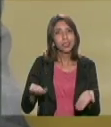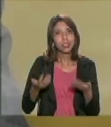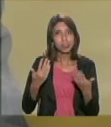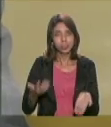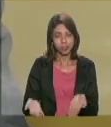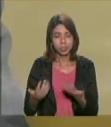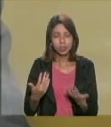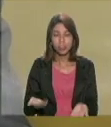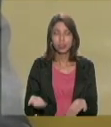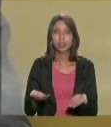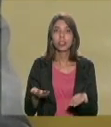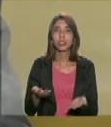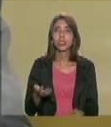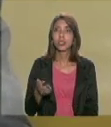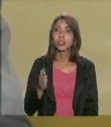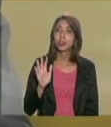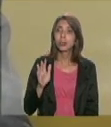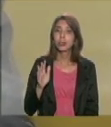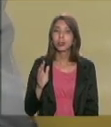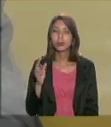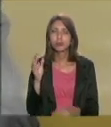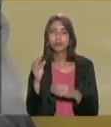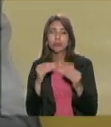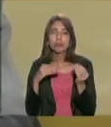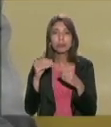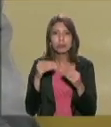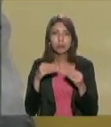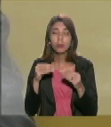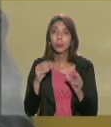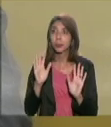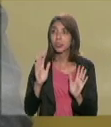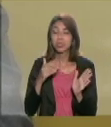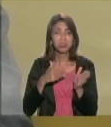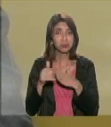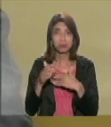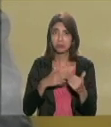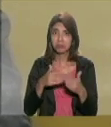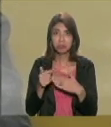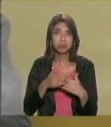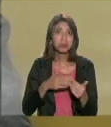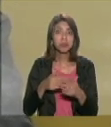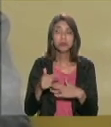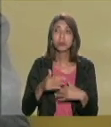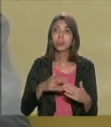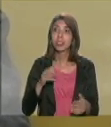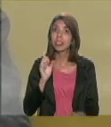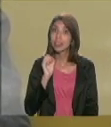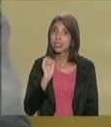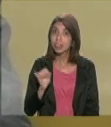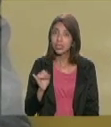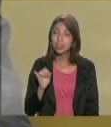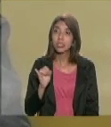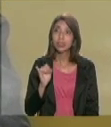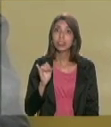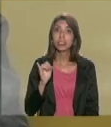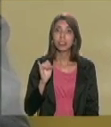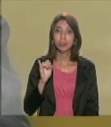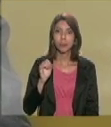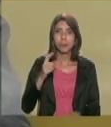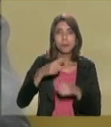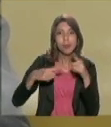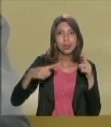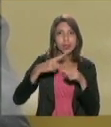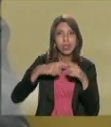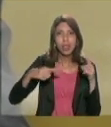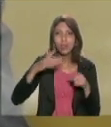mais leve. De lona, né? Mais retrátil, leve, sim. Mas, de qualquer forma, se